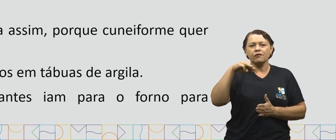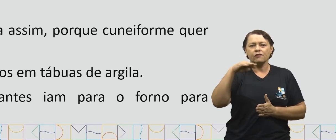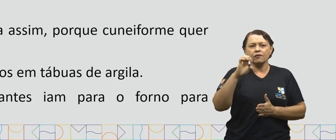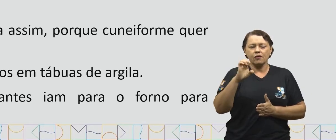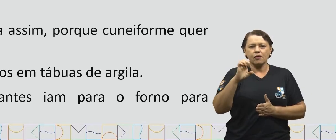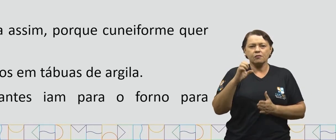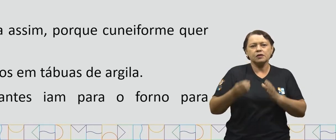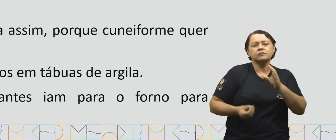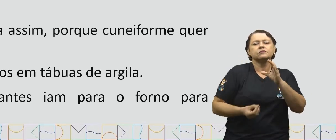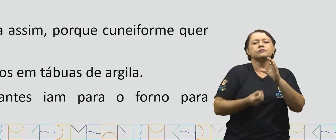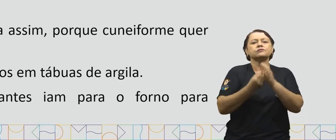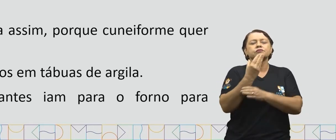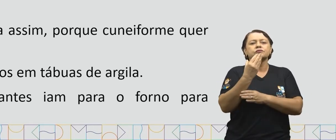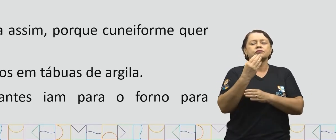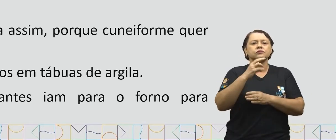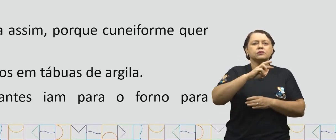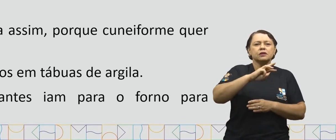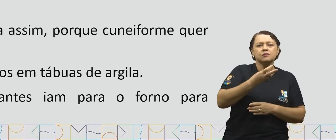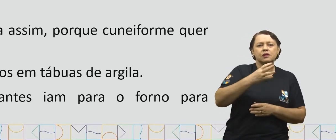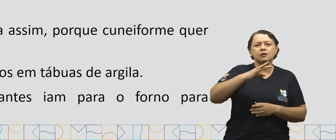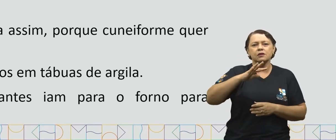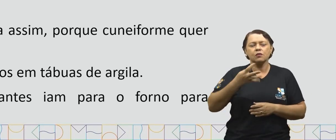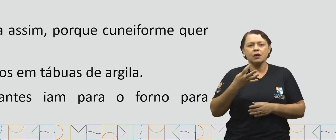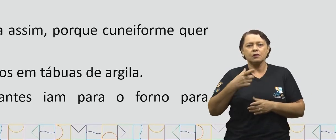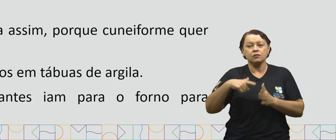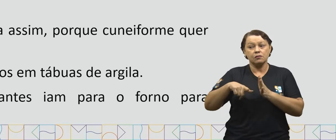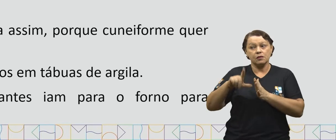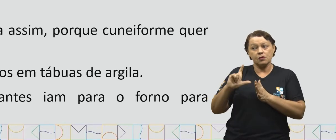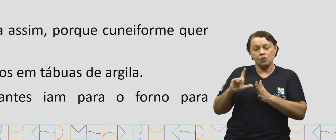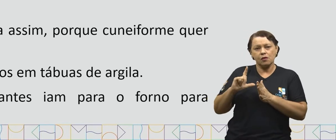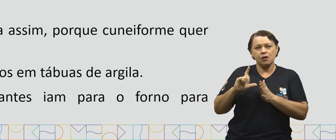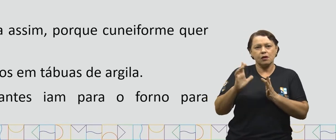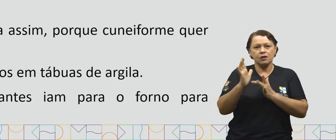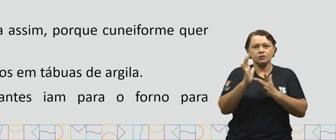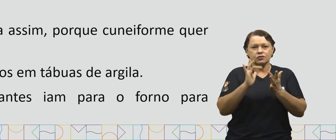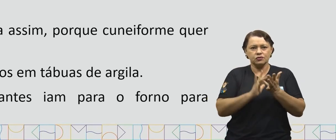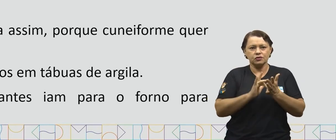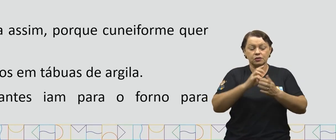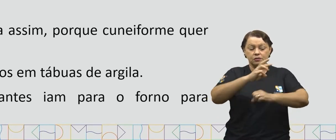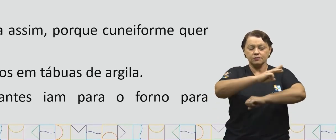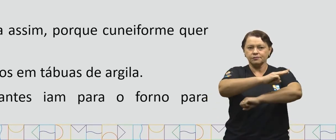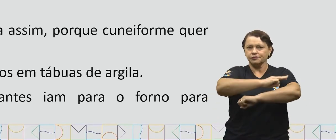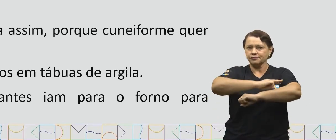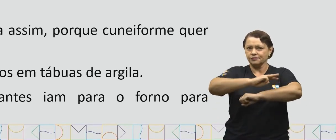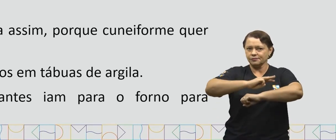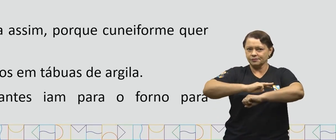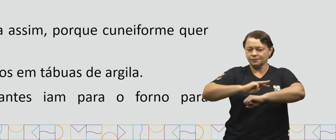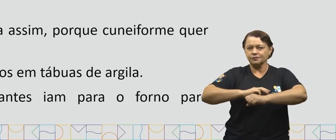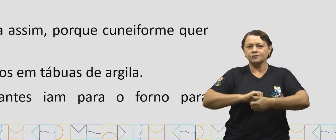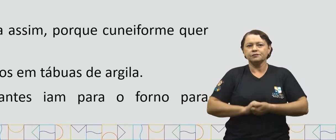de 3.000 a 4.000 anos antes de Cristo, na Mesopotâmia.